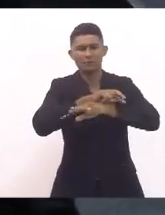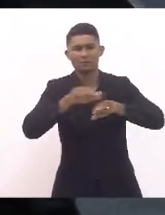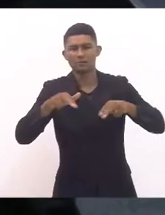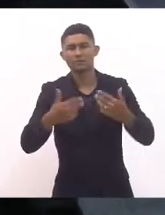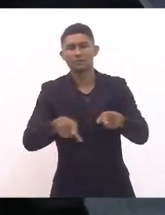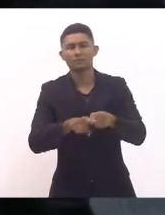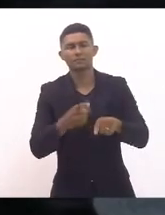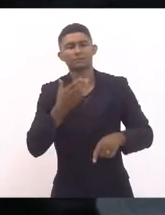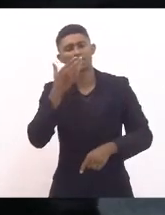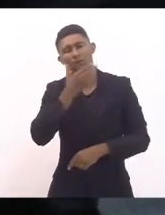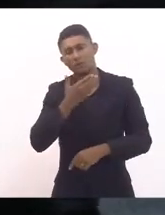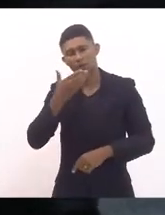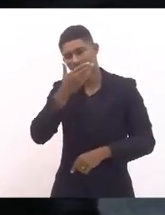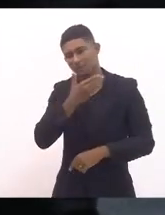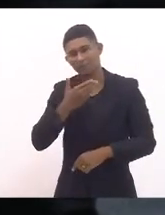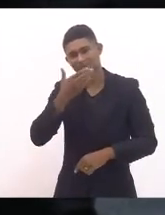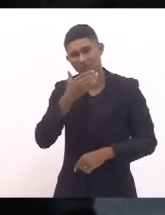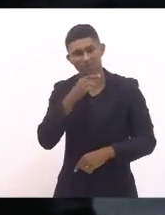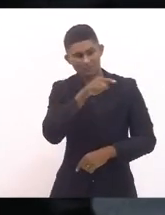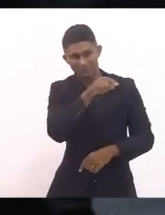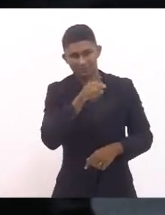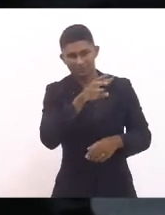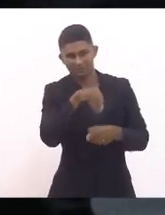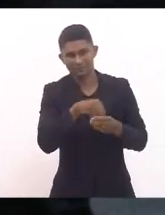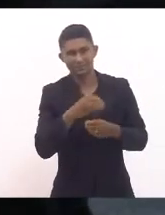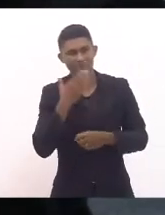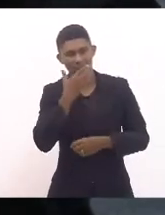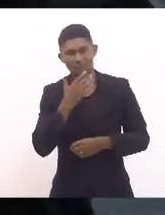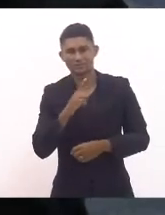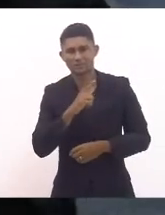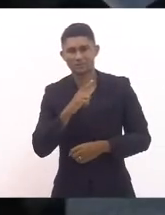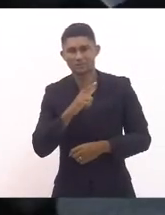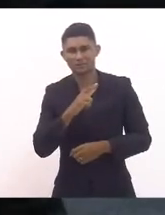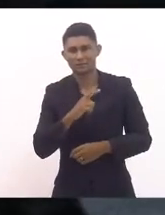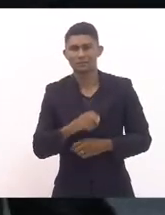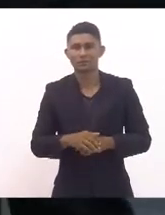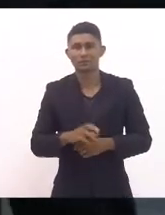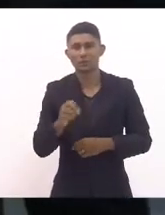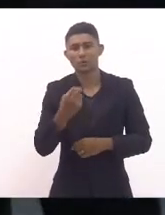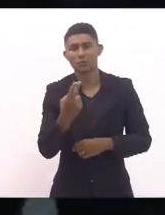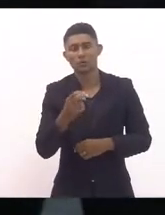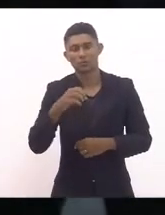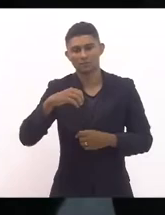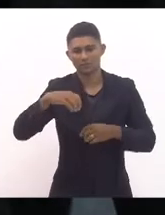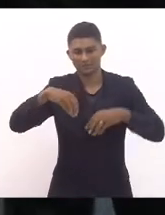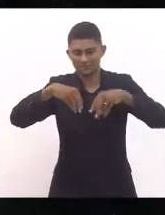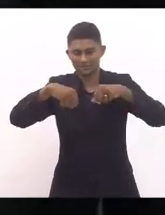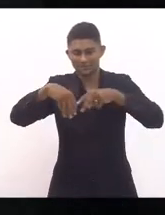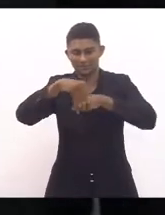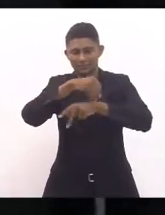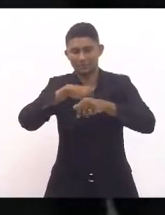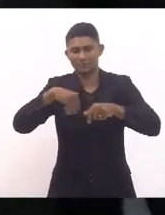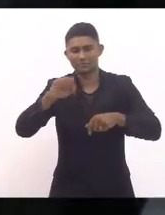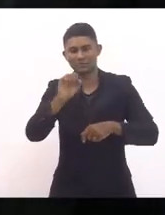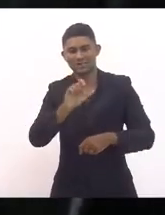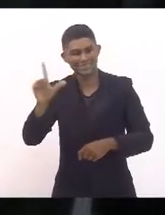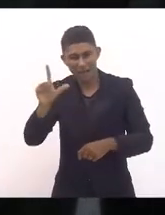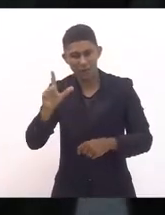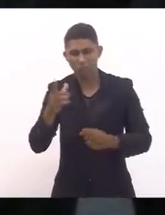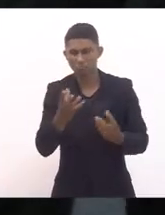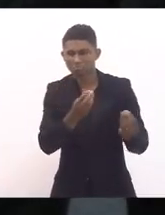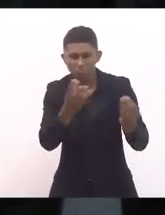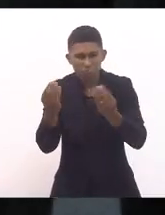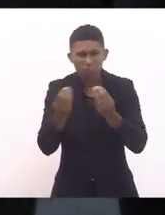outras guloseimas que contêm açúcar ou excesso de sódio, né, são os grandes